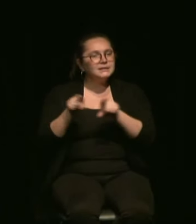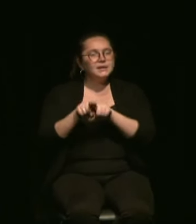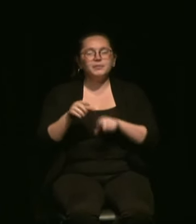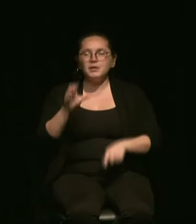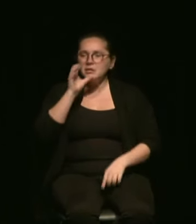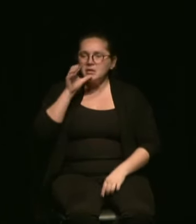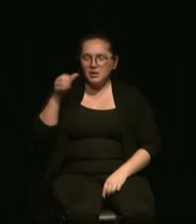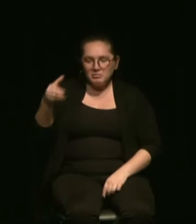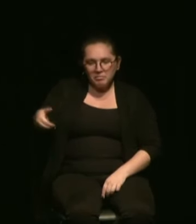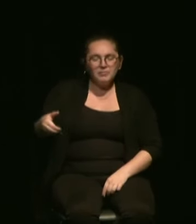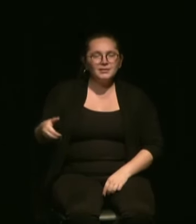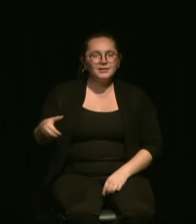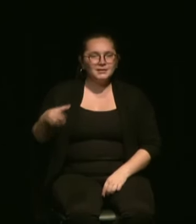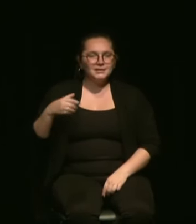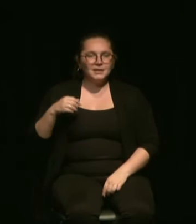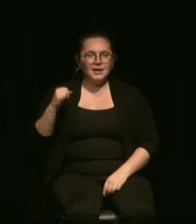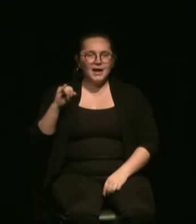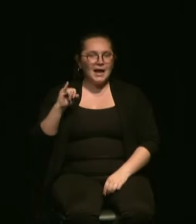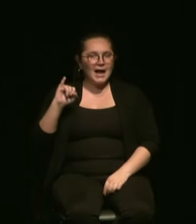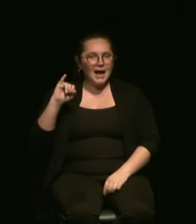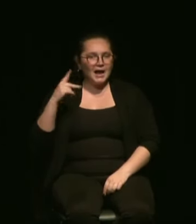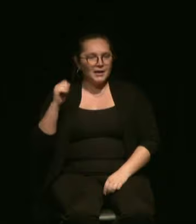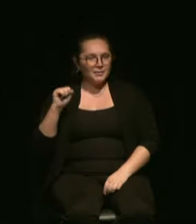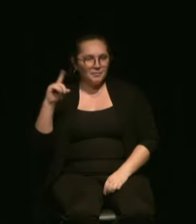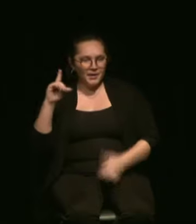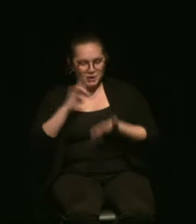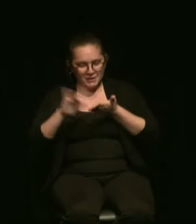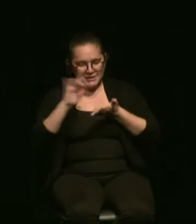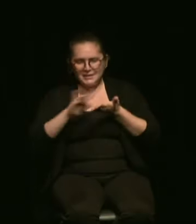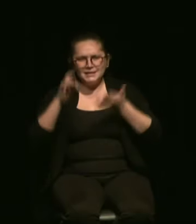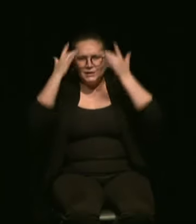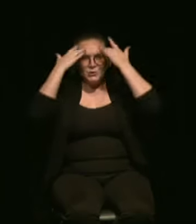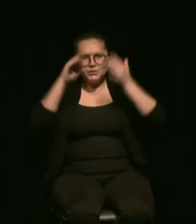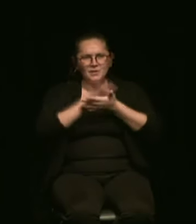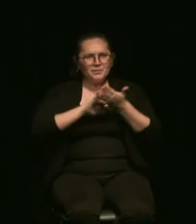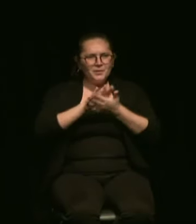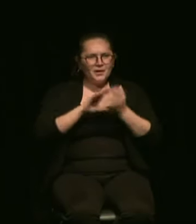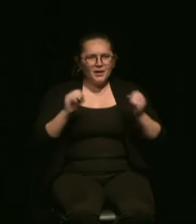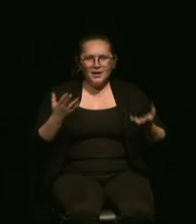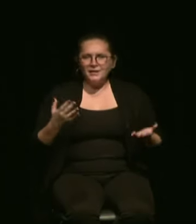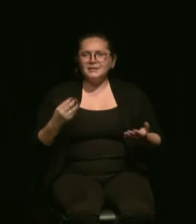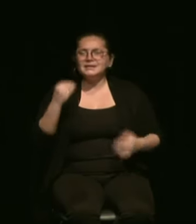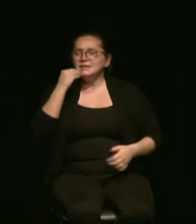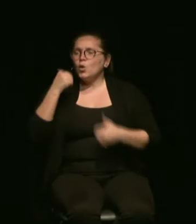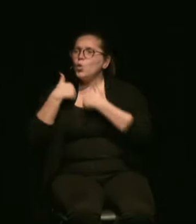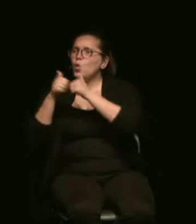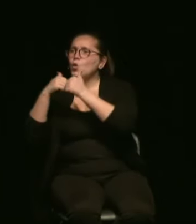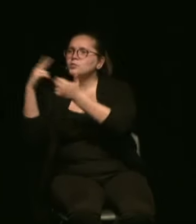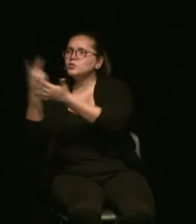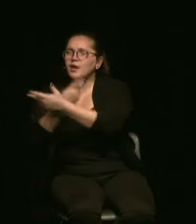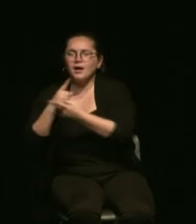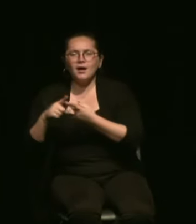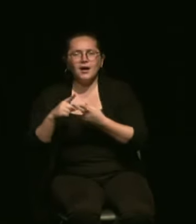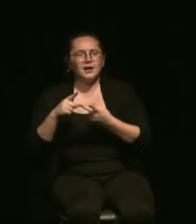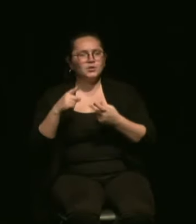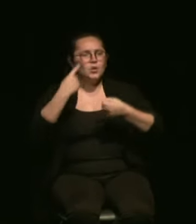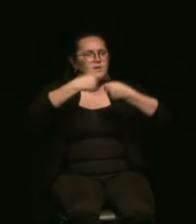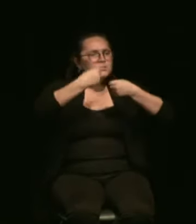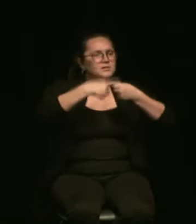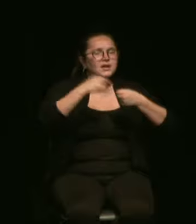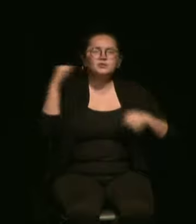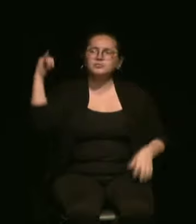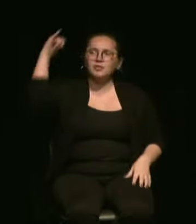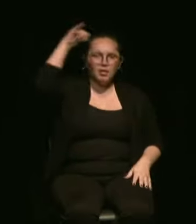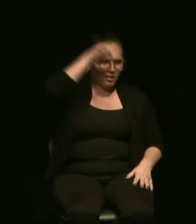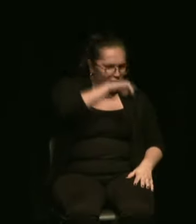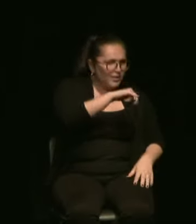jogava água no iPod, que ele também não sabia o que era, o iPad, não sabia o que era. Enfim, tomava ônibus errado, embarcava para a cidade errada no